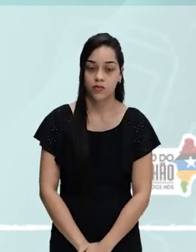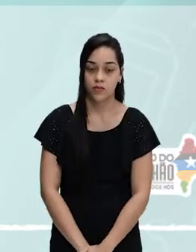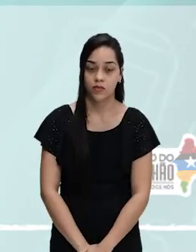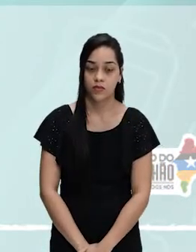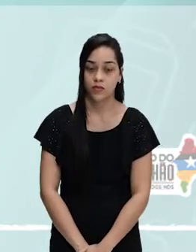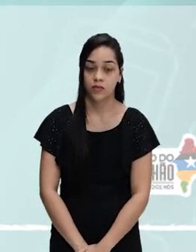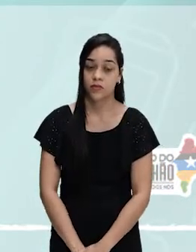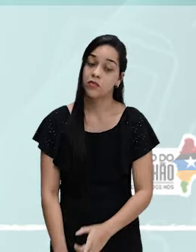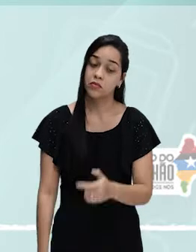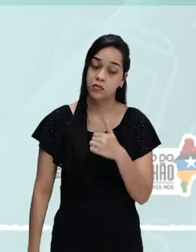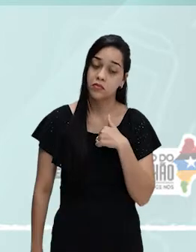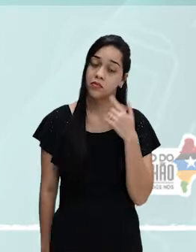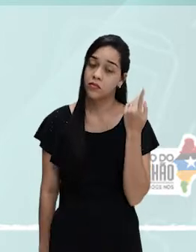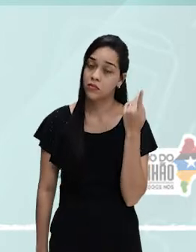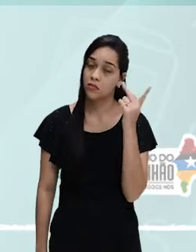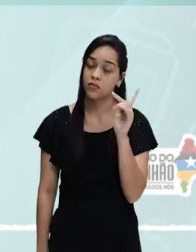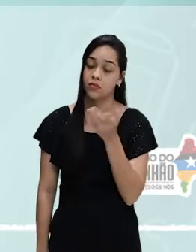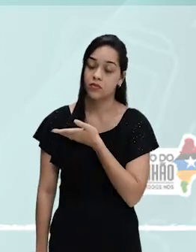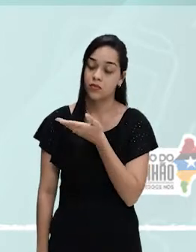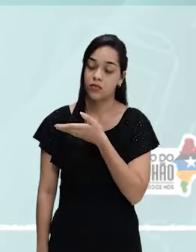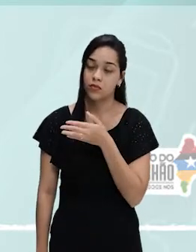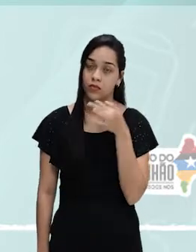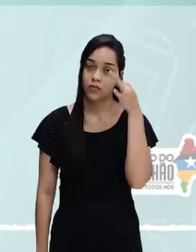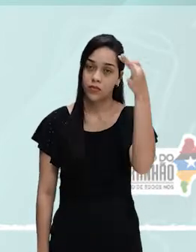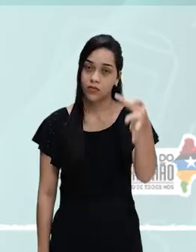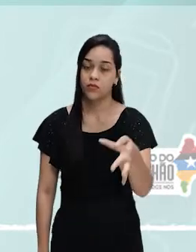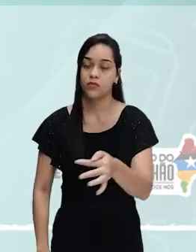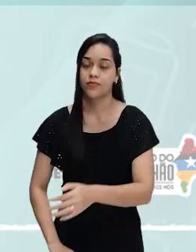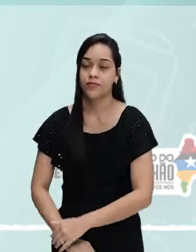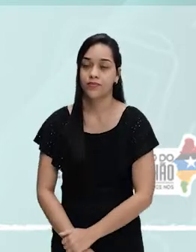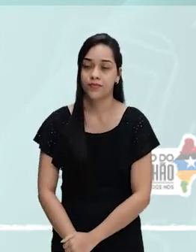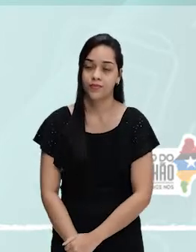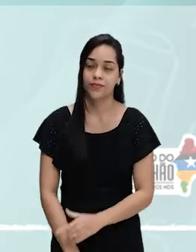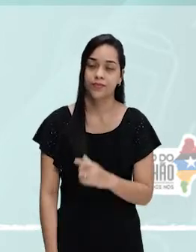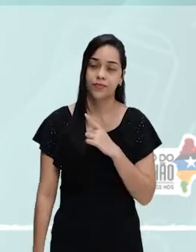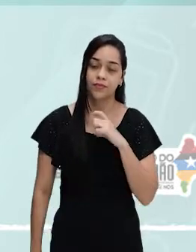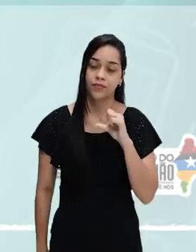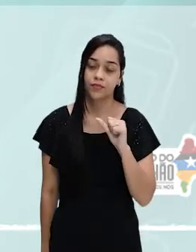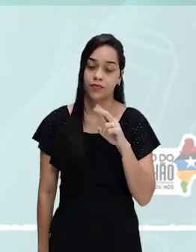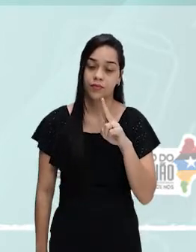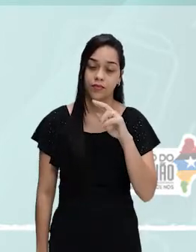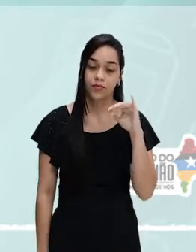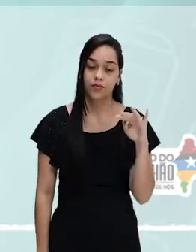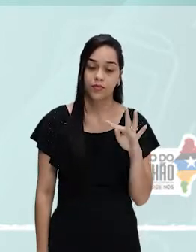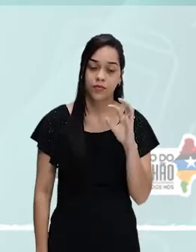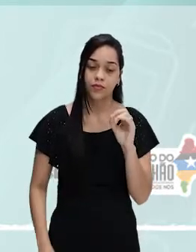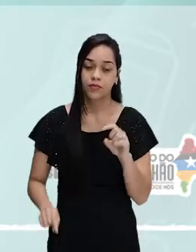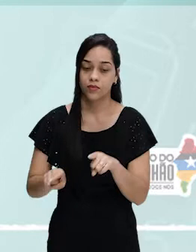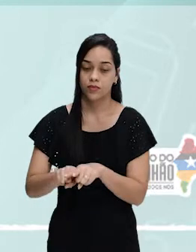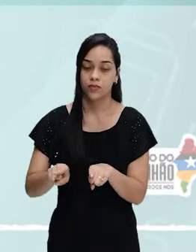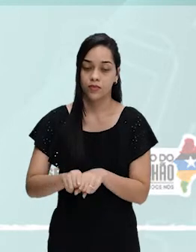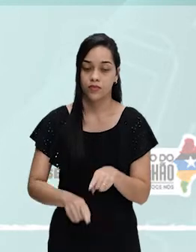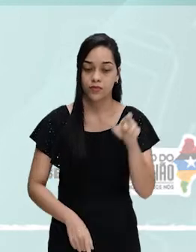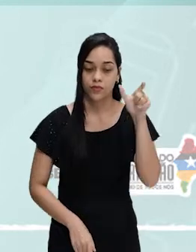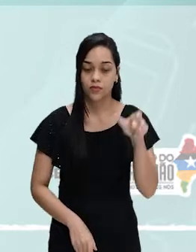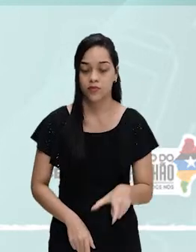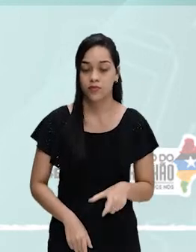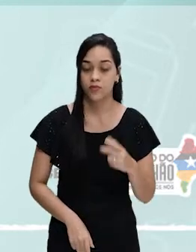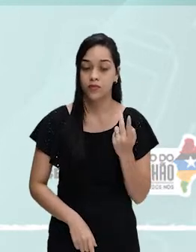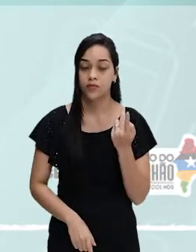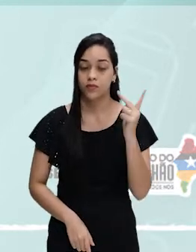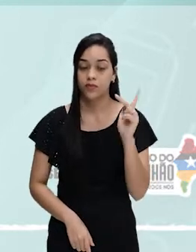Serei seu amigo. Serei é o sujeito, aliás, é o verbo, né? Verbo ser.